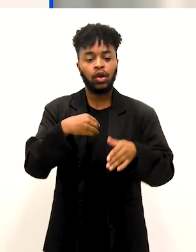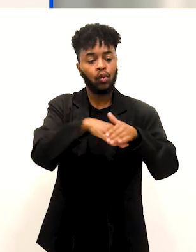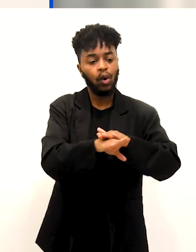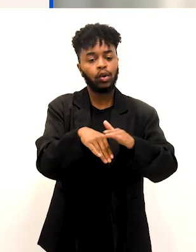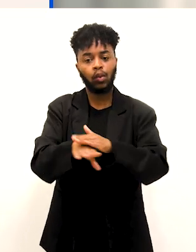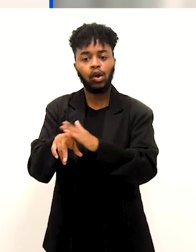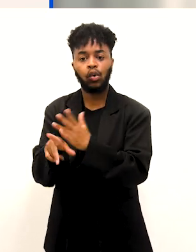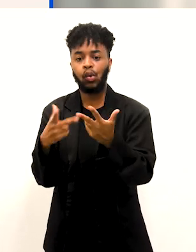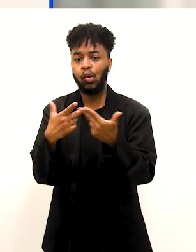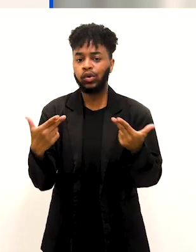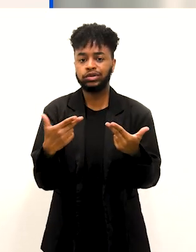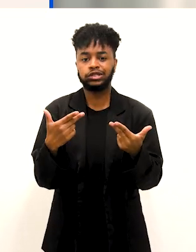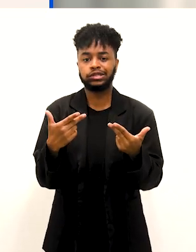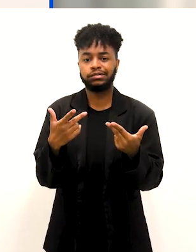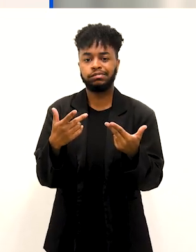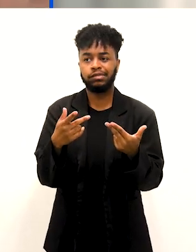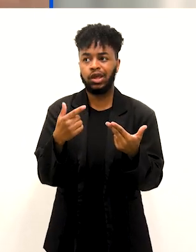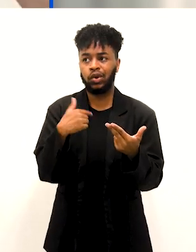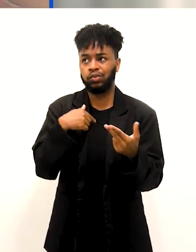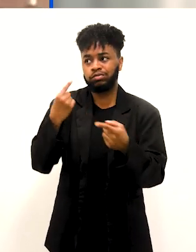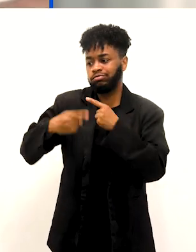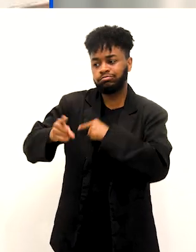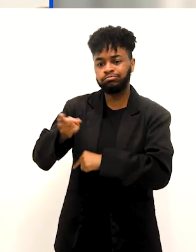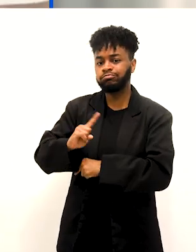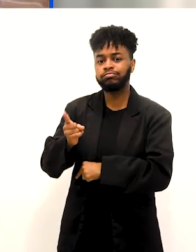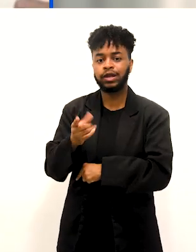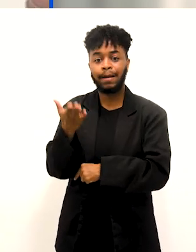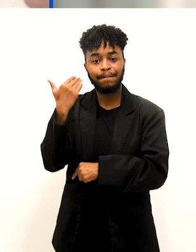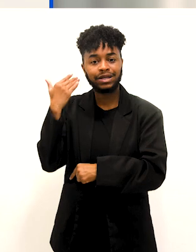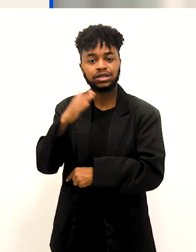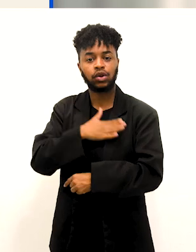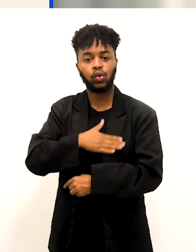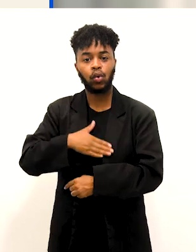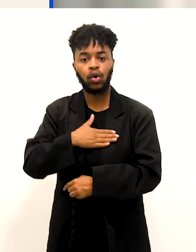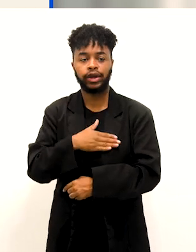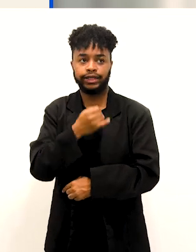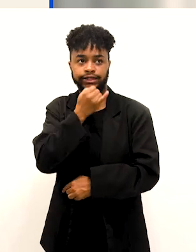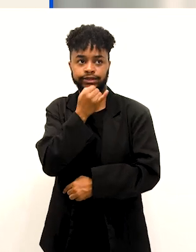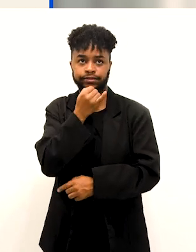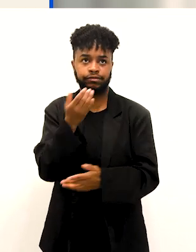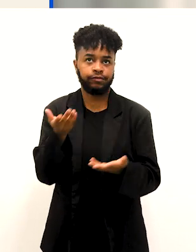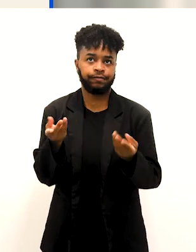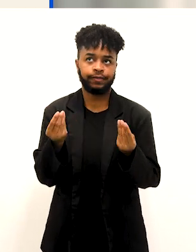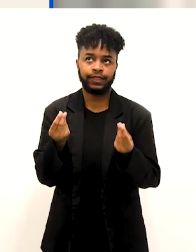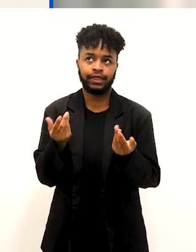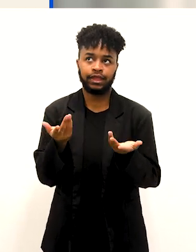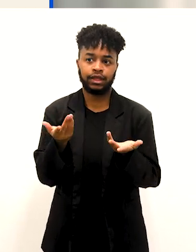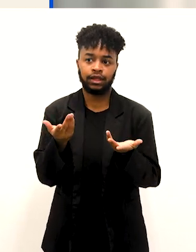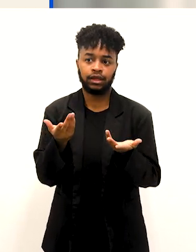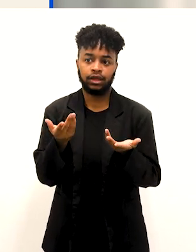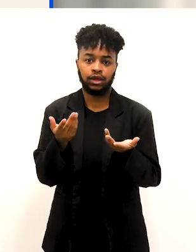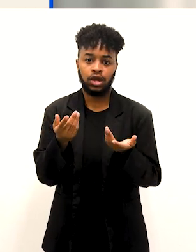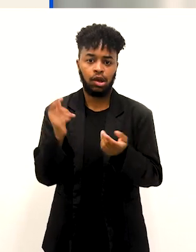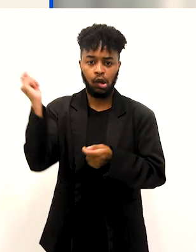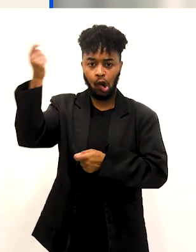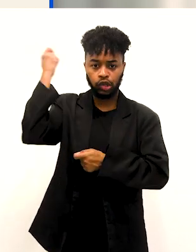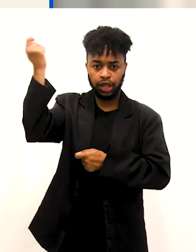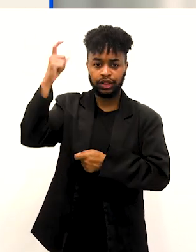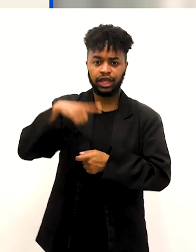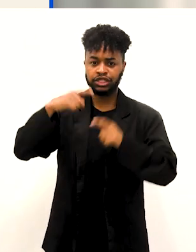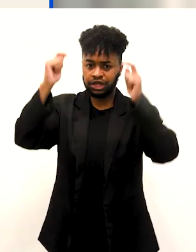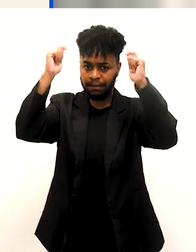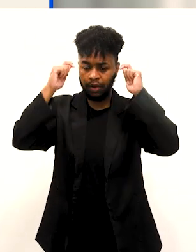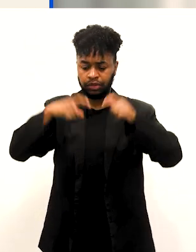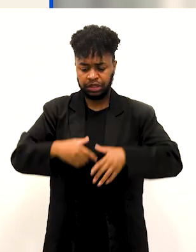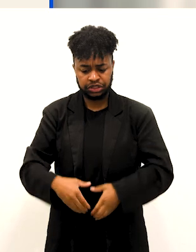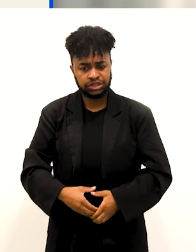de pessoas que eu não sou mais, que eu fui no passado um fã de, sei lá, de rodeio, eu tenho chapéu, eu